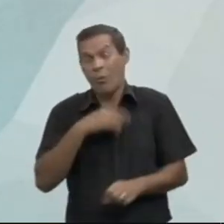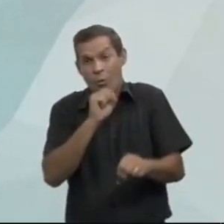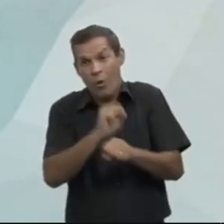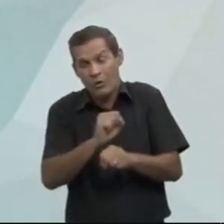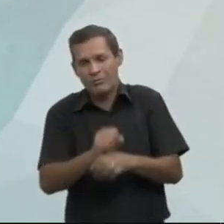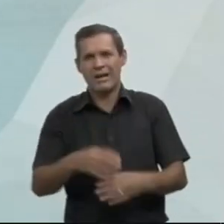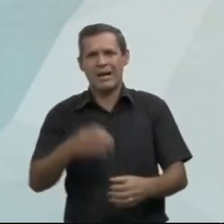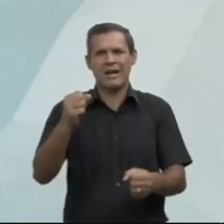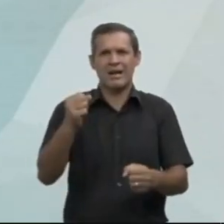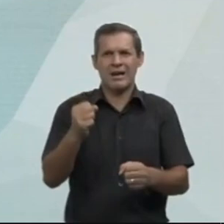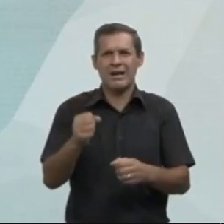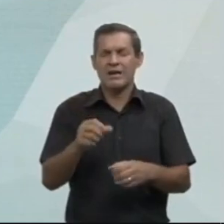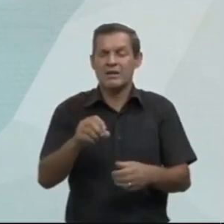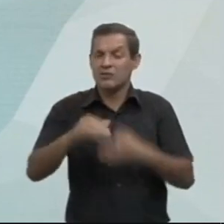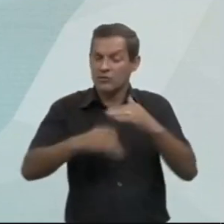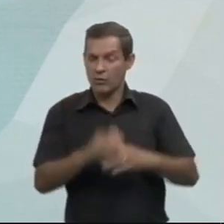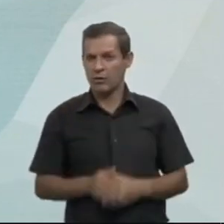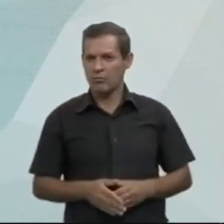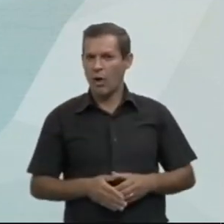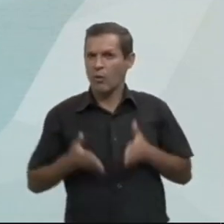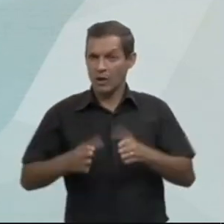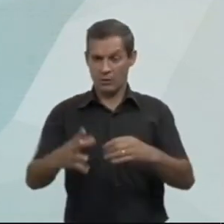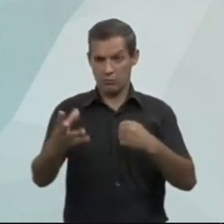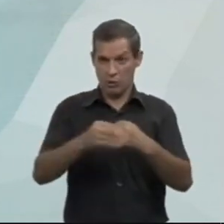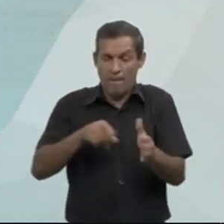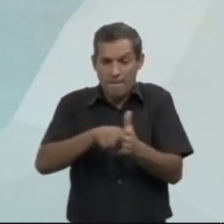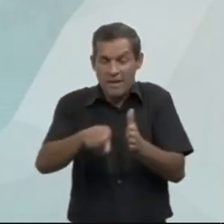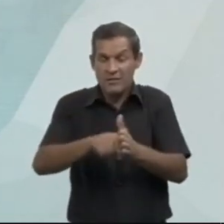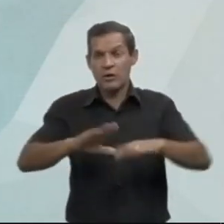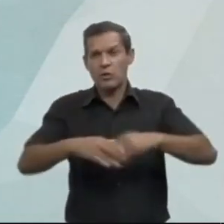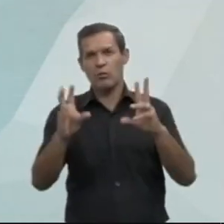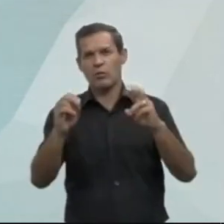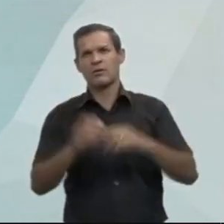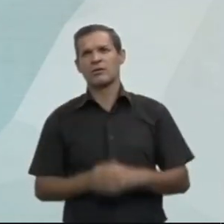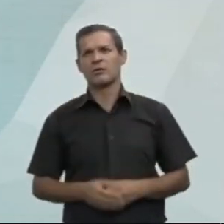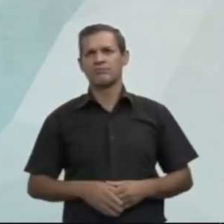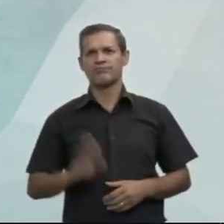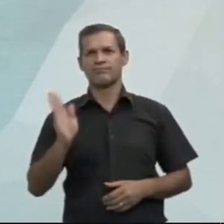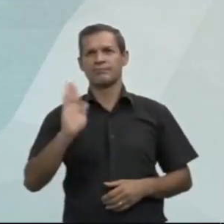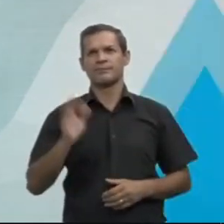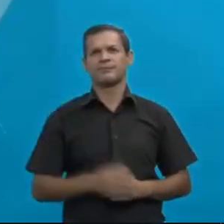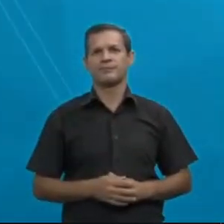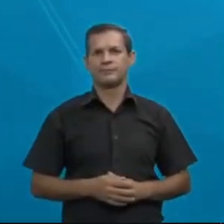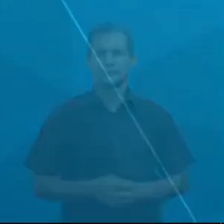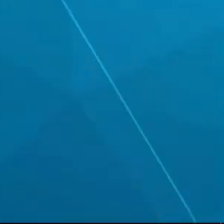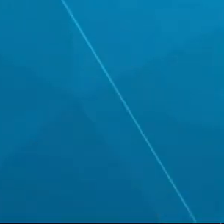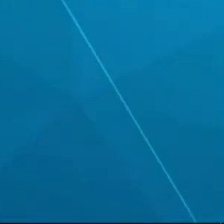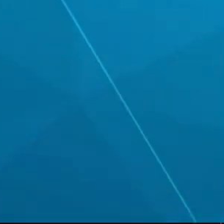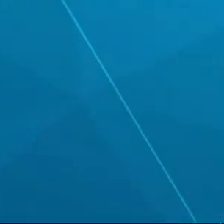parar de ser construído é o caminho para o conhecimento. Então pesquise mais sobre o assunto. Até mais!